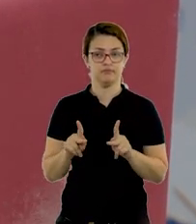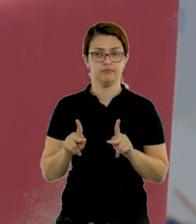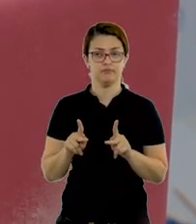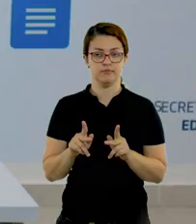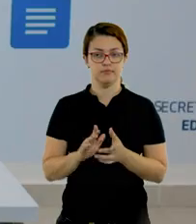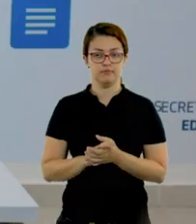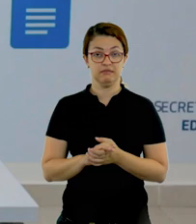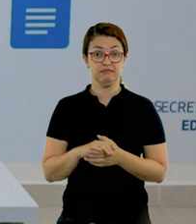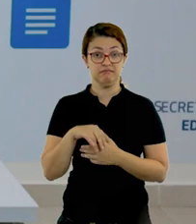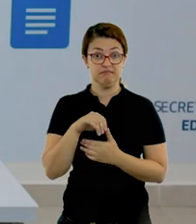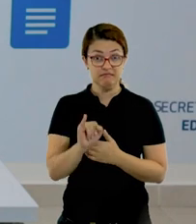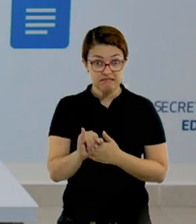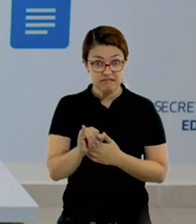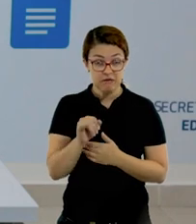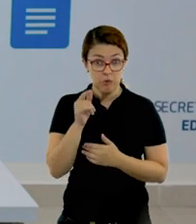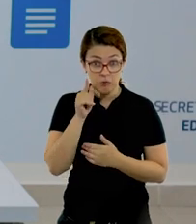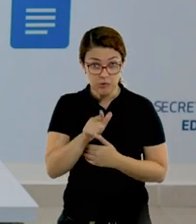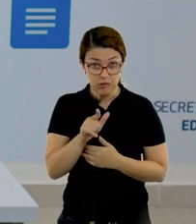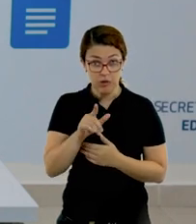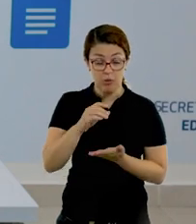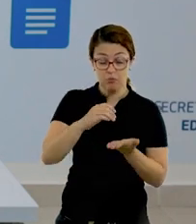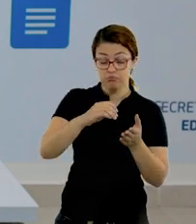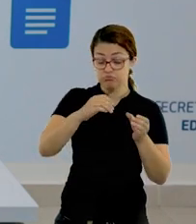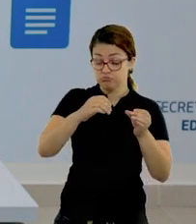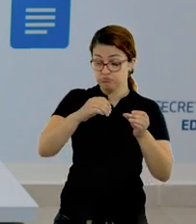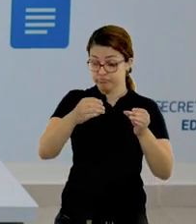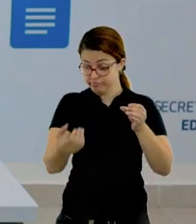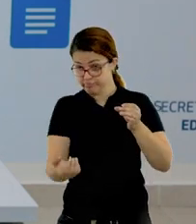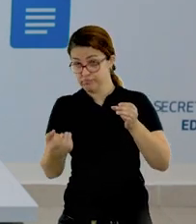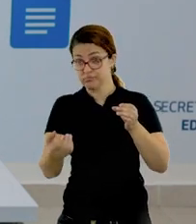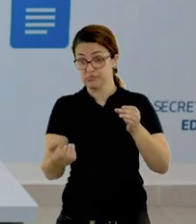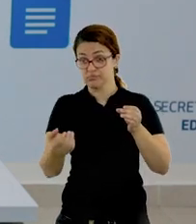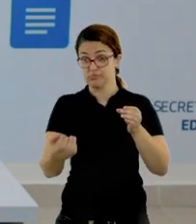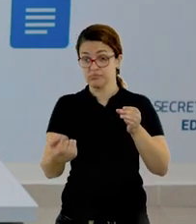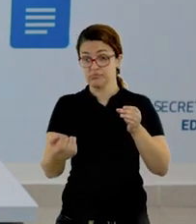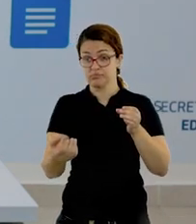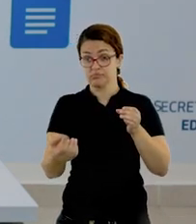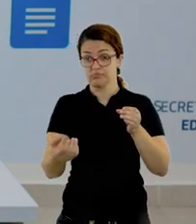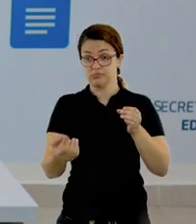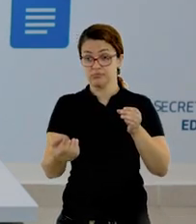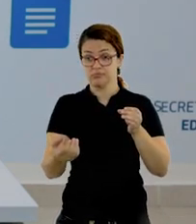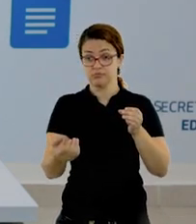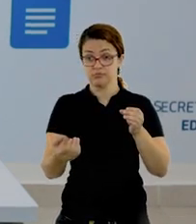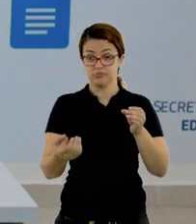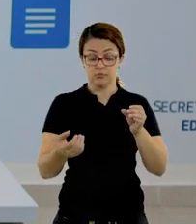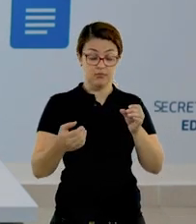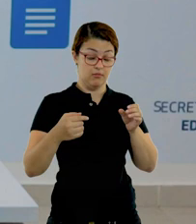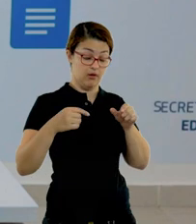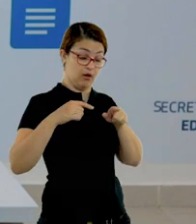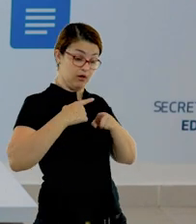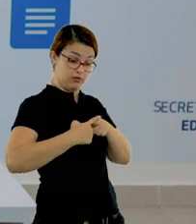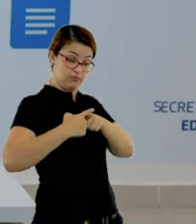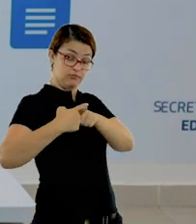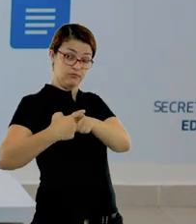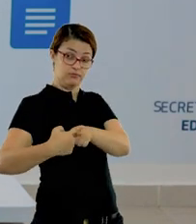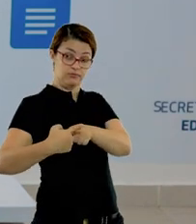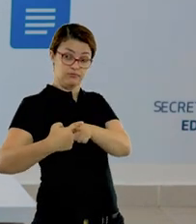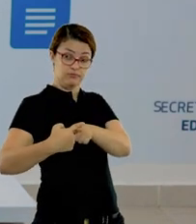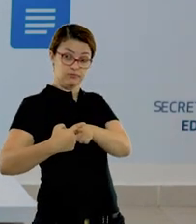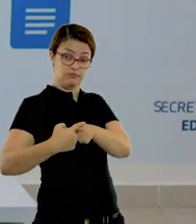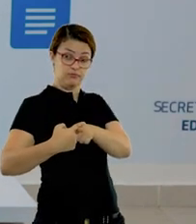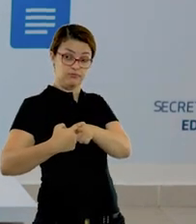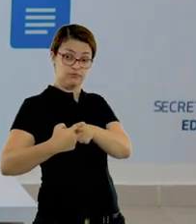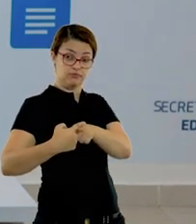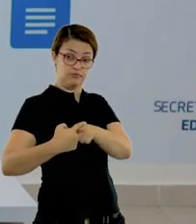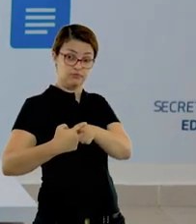Ok? Aí quando um conseguir derrubar o outro, você pode determinar aqui do lado e marcar uma pontuação. Né? Um exemplo